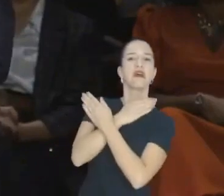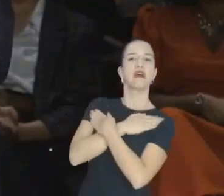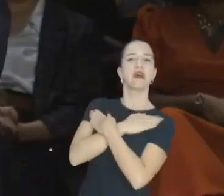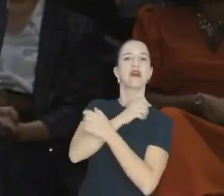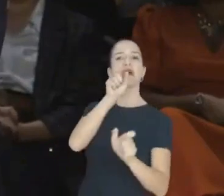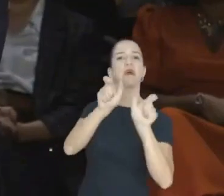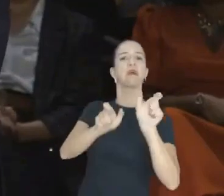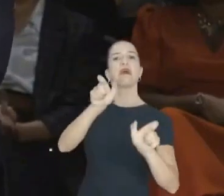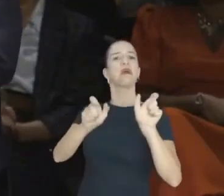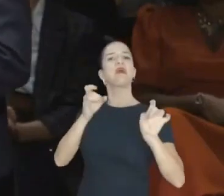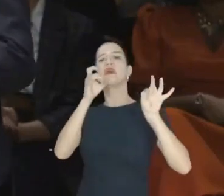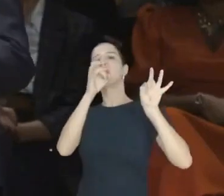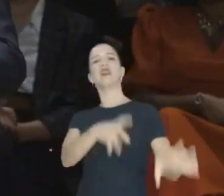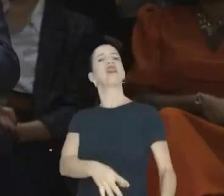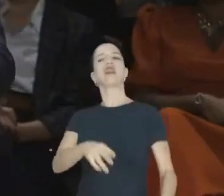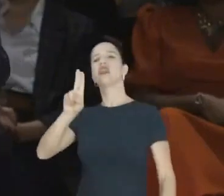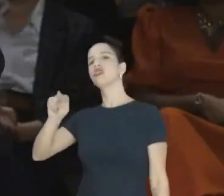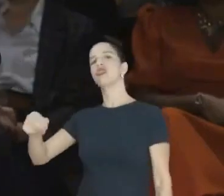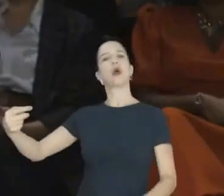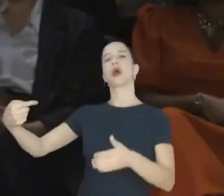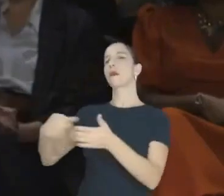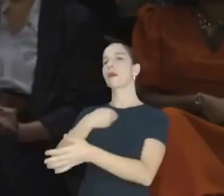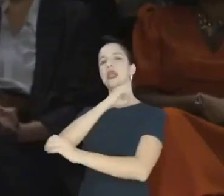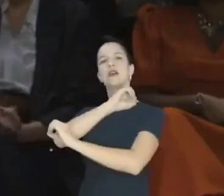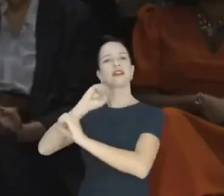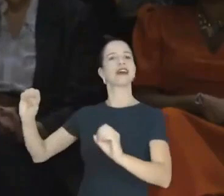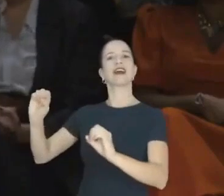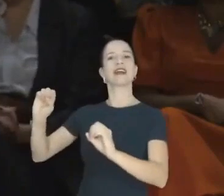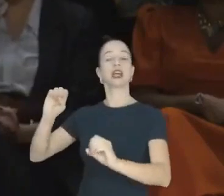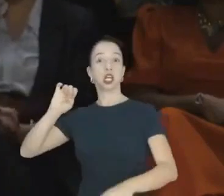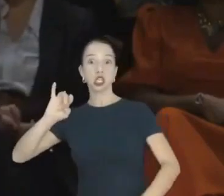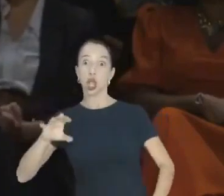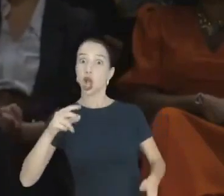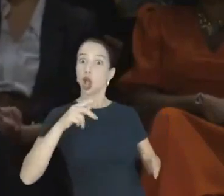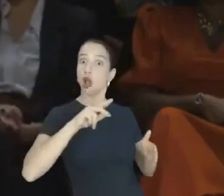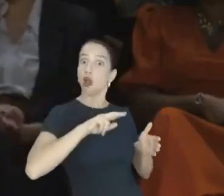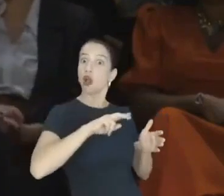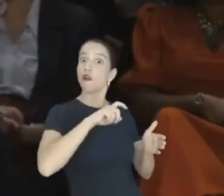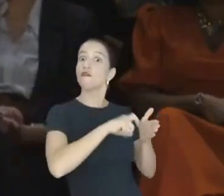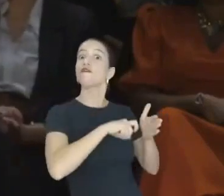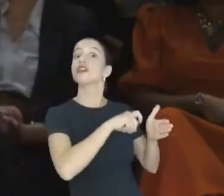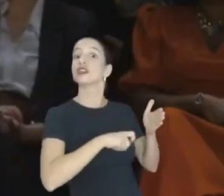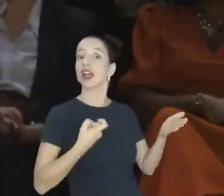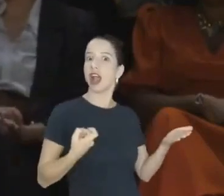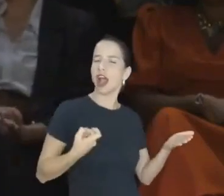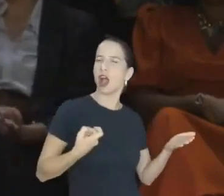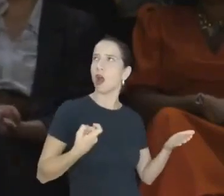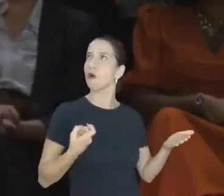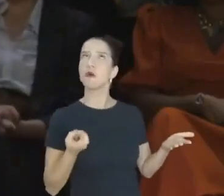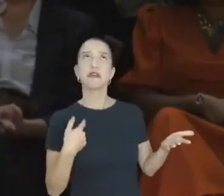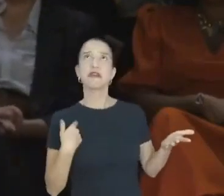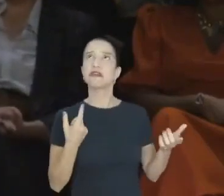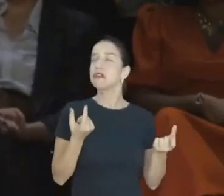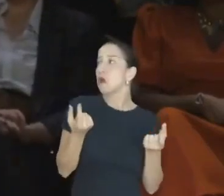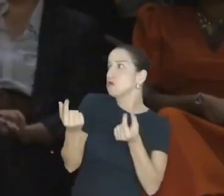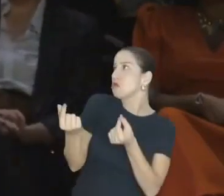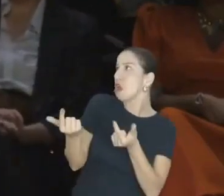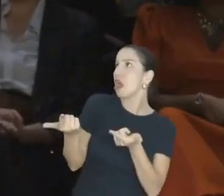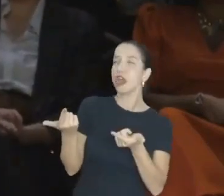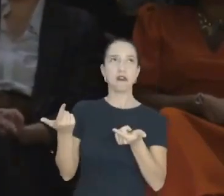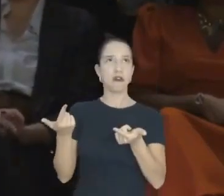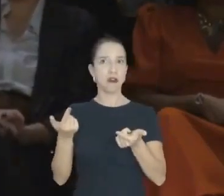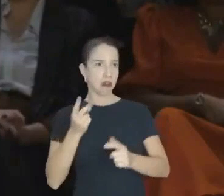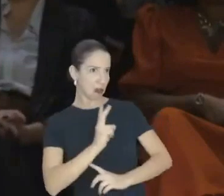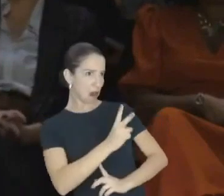abandonada nunca perguntar Só Pergunta assim e o débito fiscal e o teto de gasto fiscal Você vai manter ou não vai